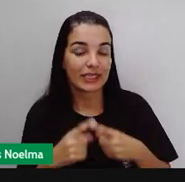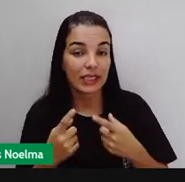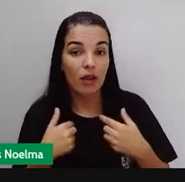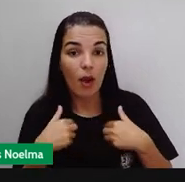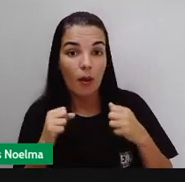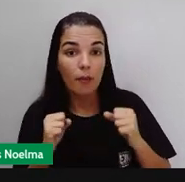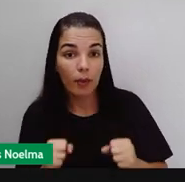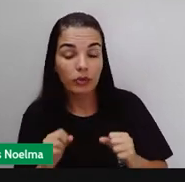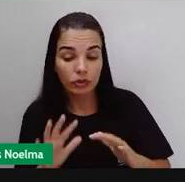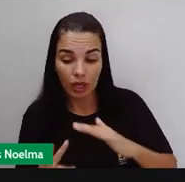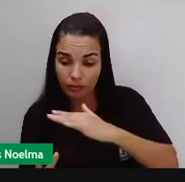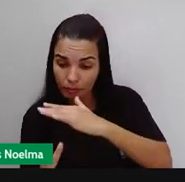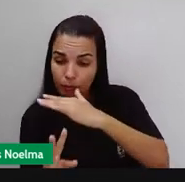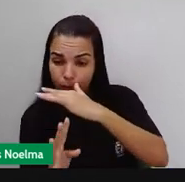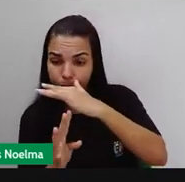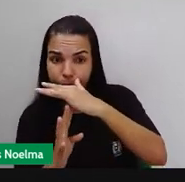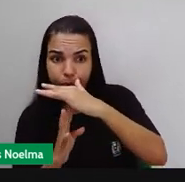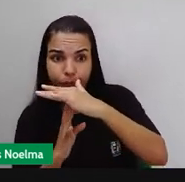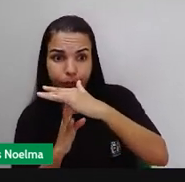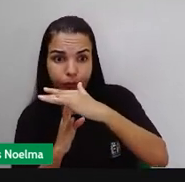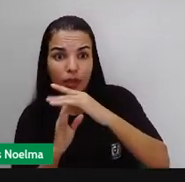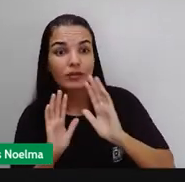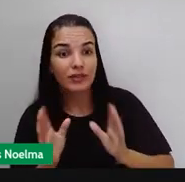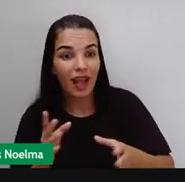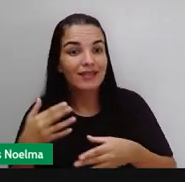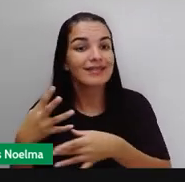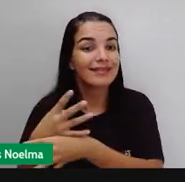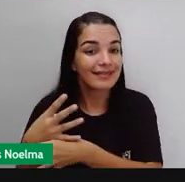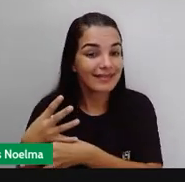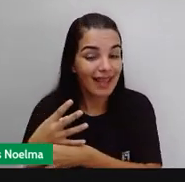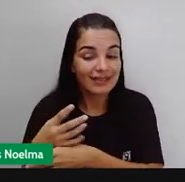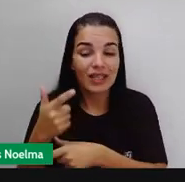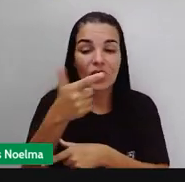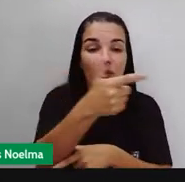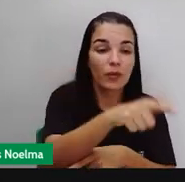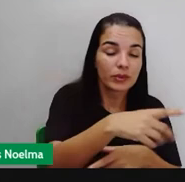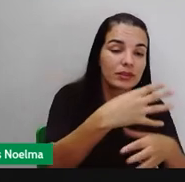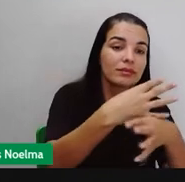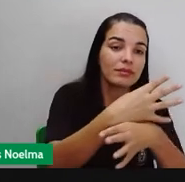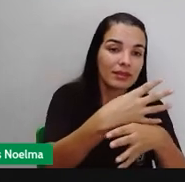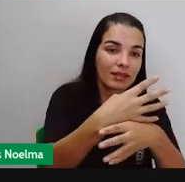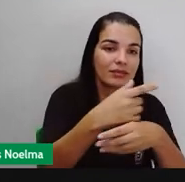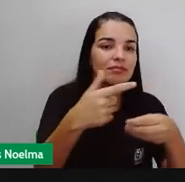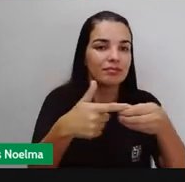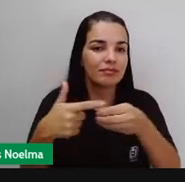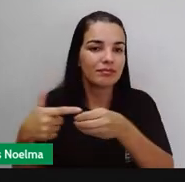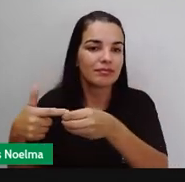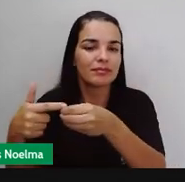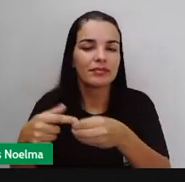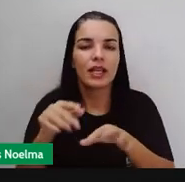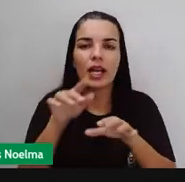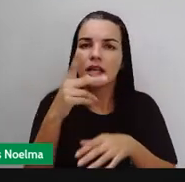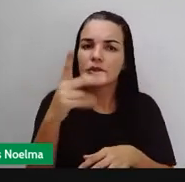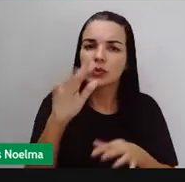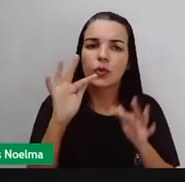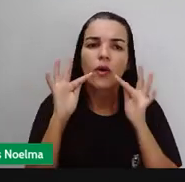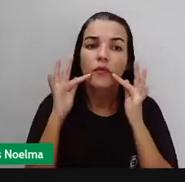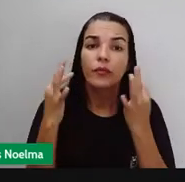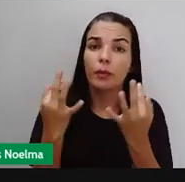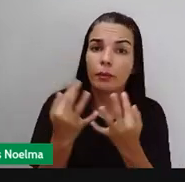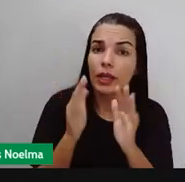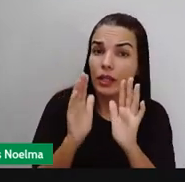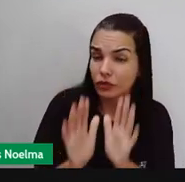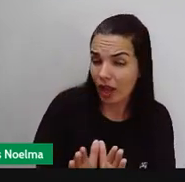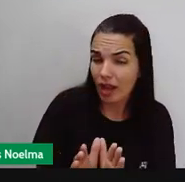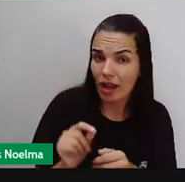que eu já migrei de um município para outro município. E vocês aí, a família de vocês também já